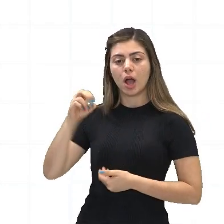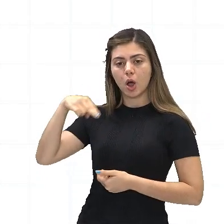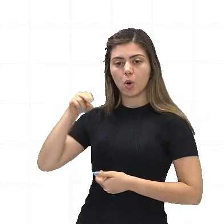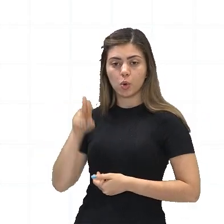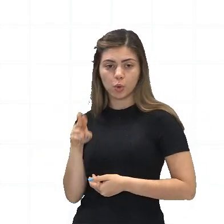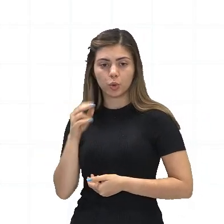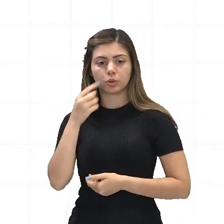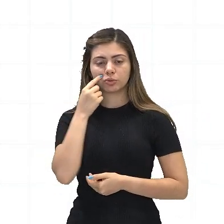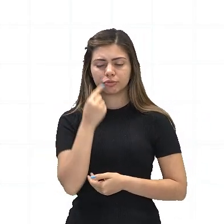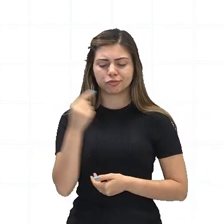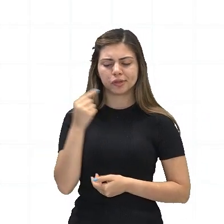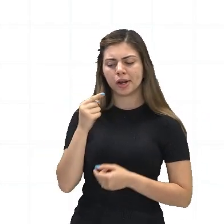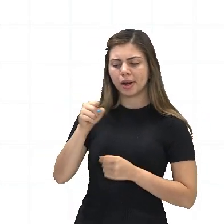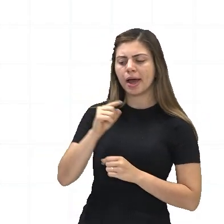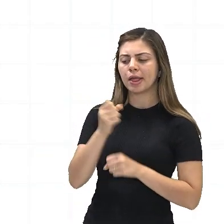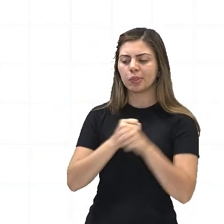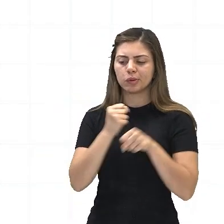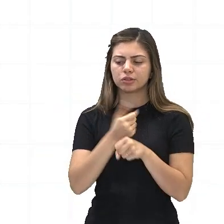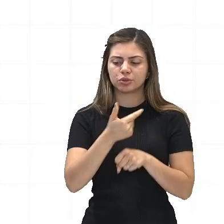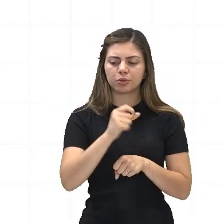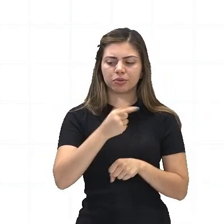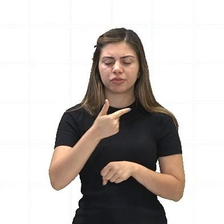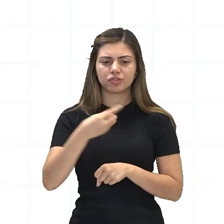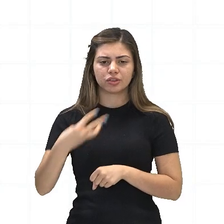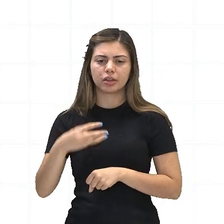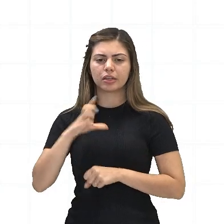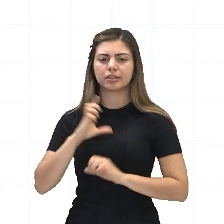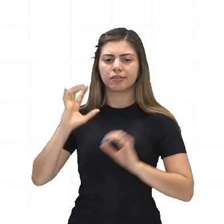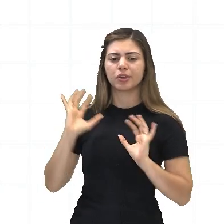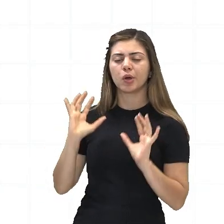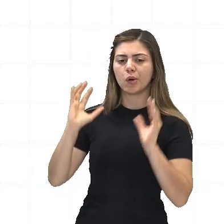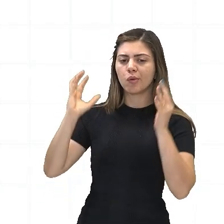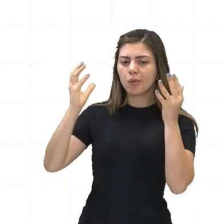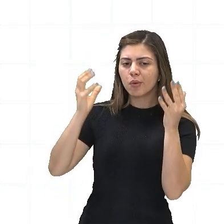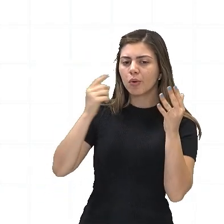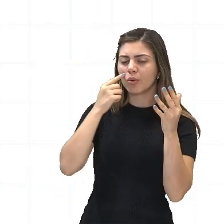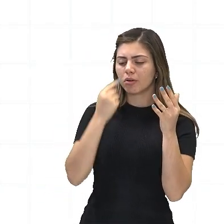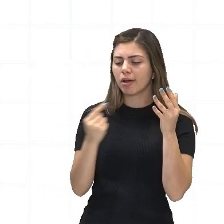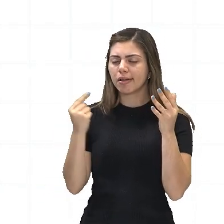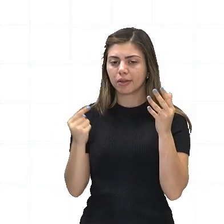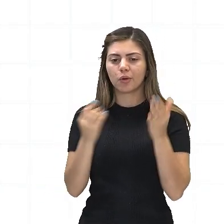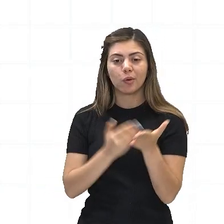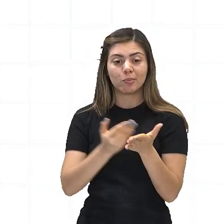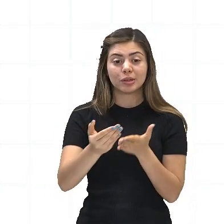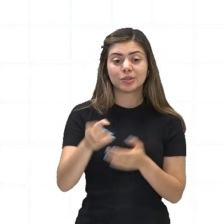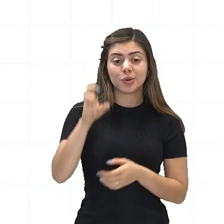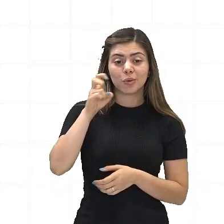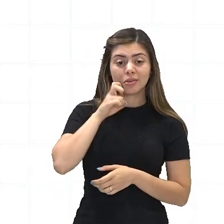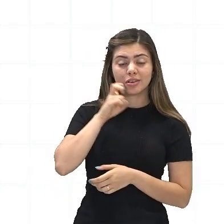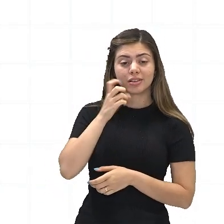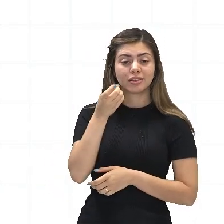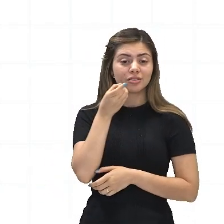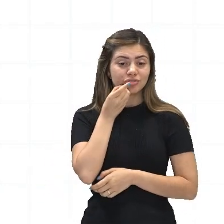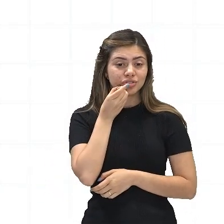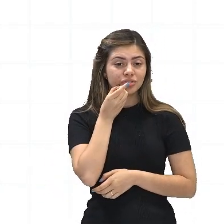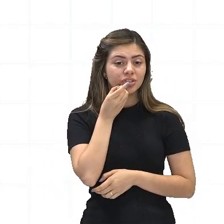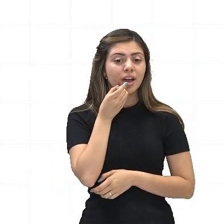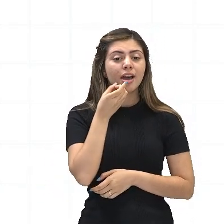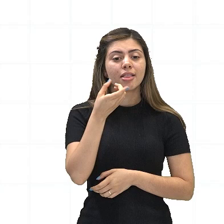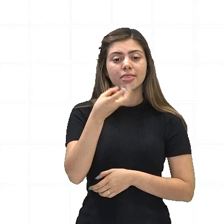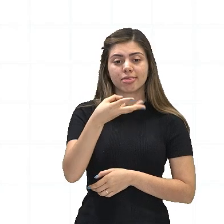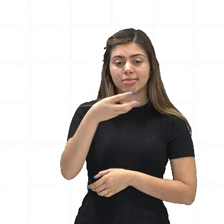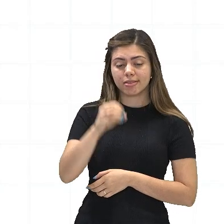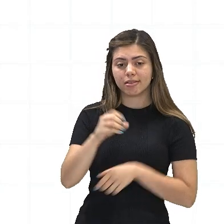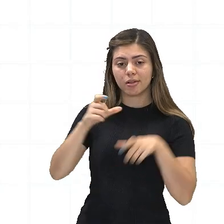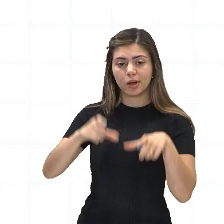sobre Mudanças Climáticas de 2023, COP28, começou nesta quinta-feira 30 em Dubai,